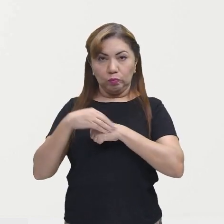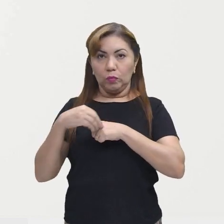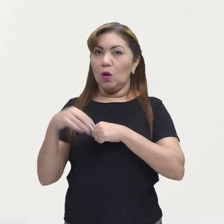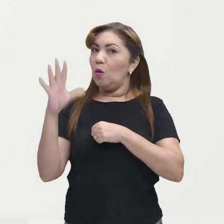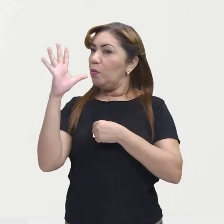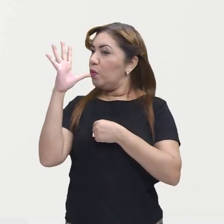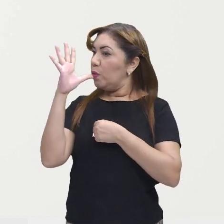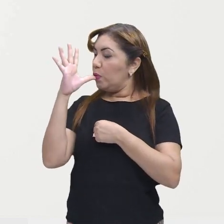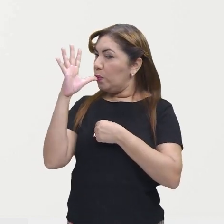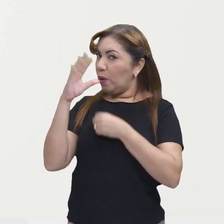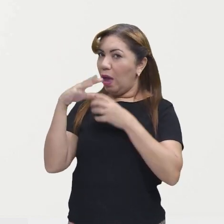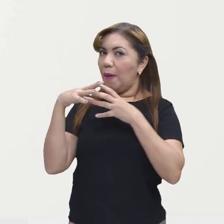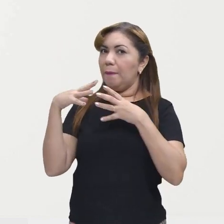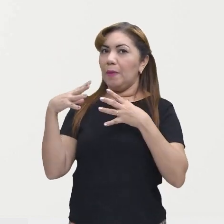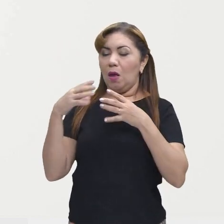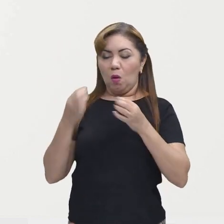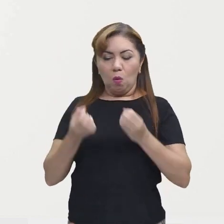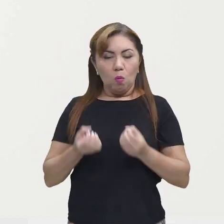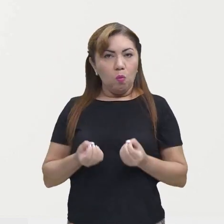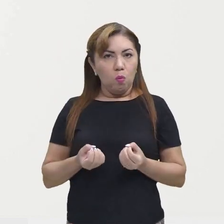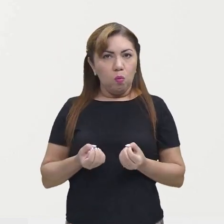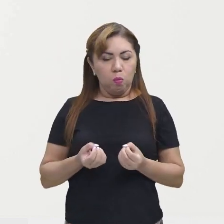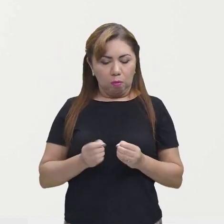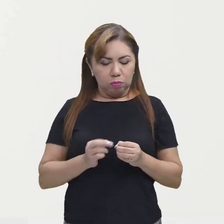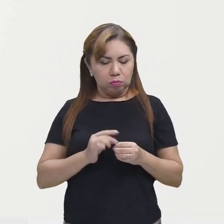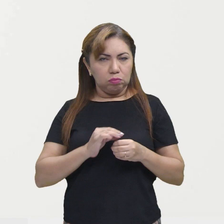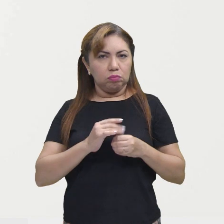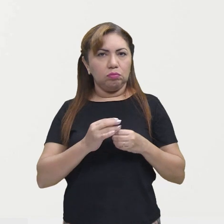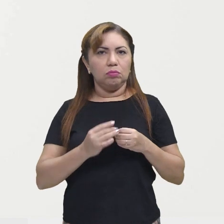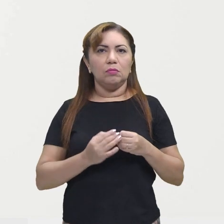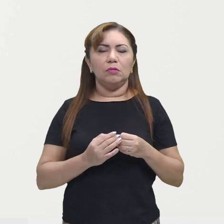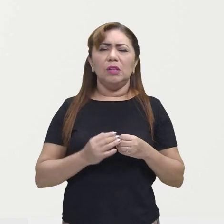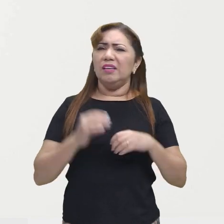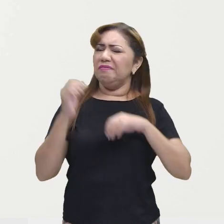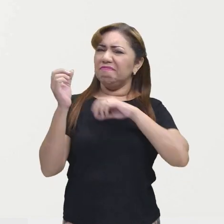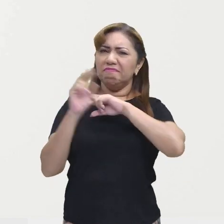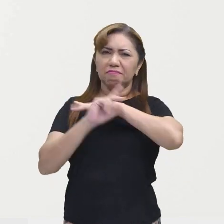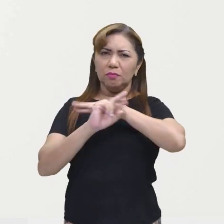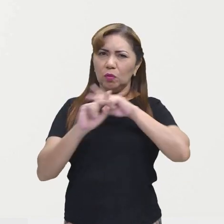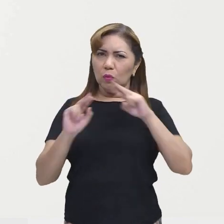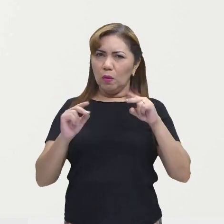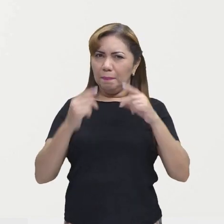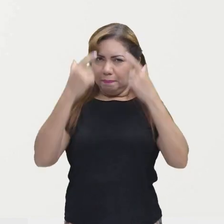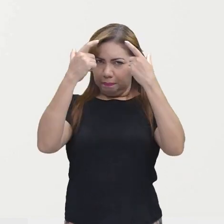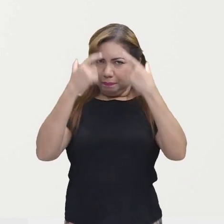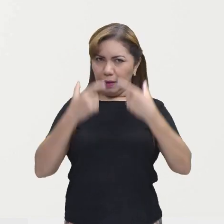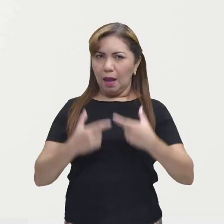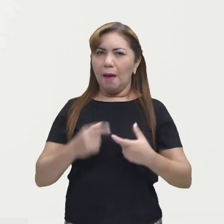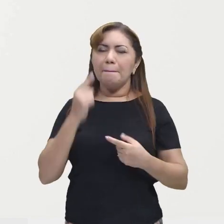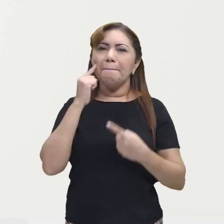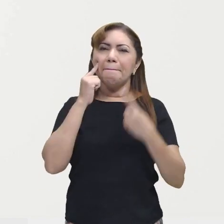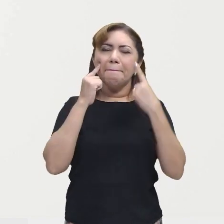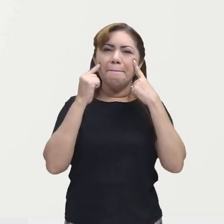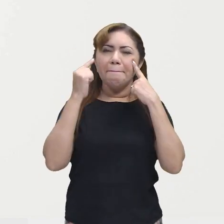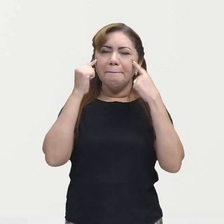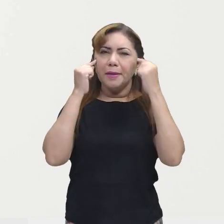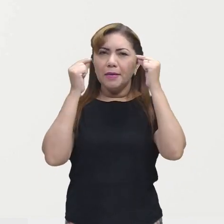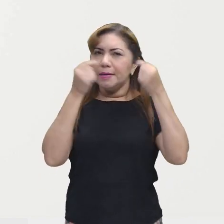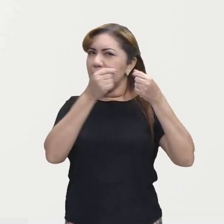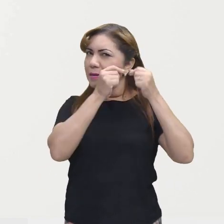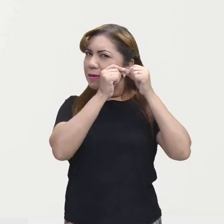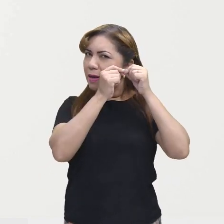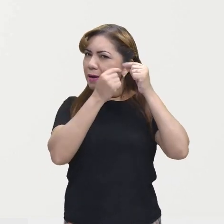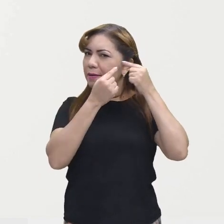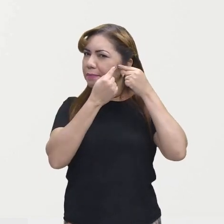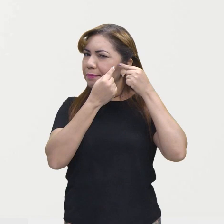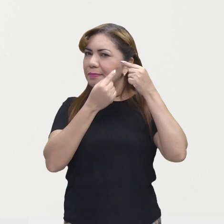reproduzir espermatozoides, e várias mudanças, como a acne também, as espinhas, né, que nós vimos na